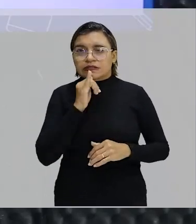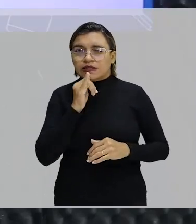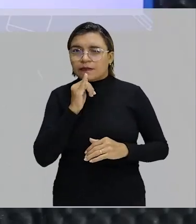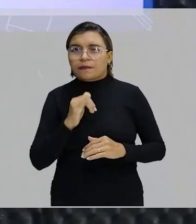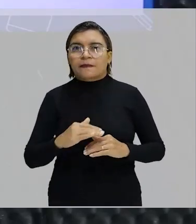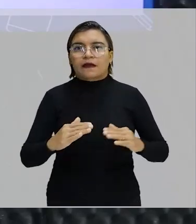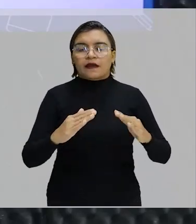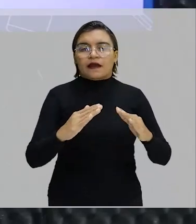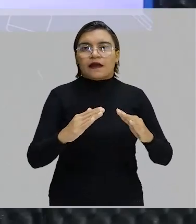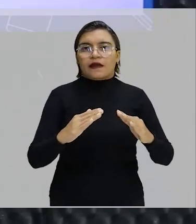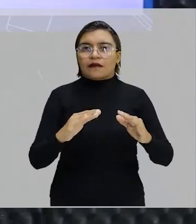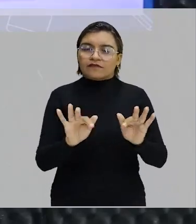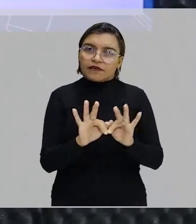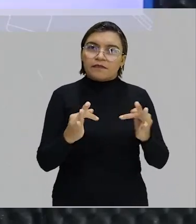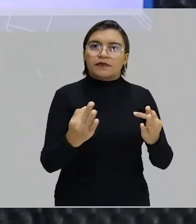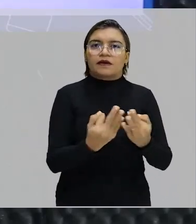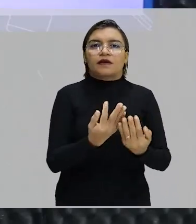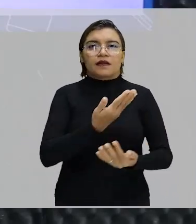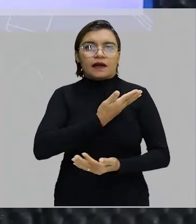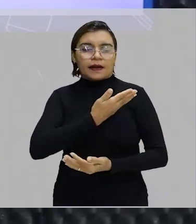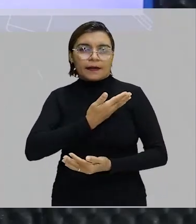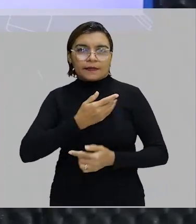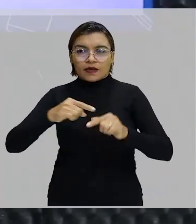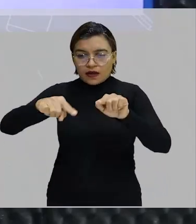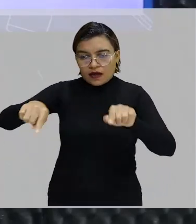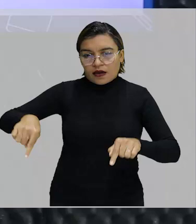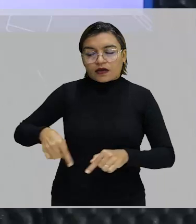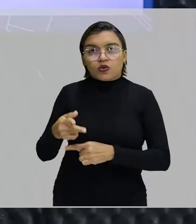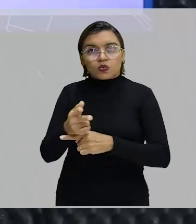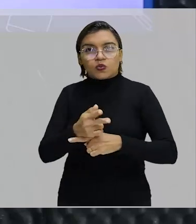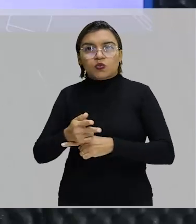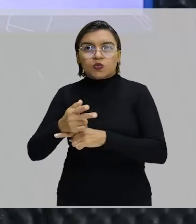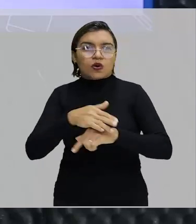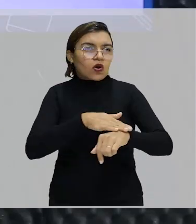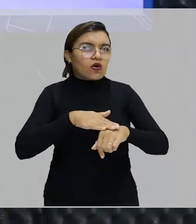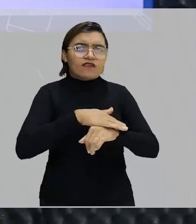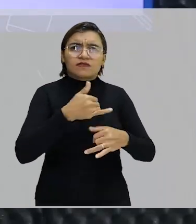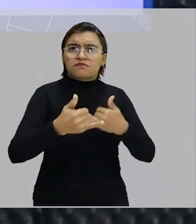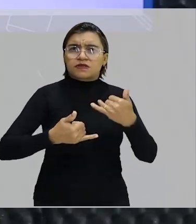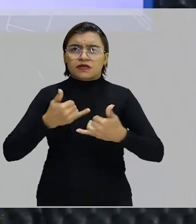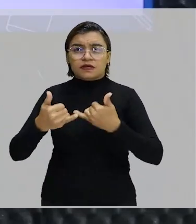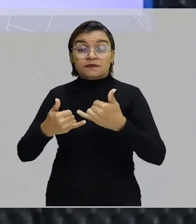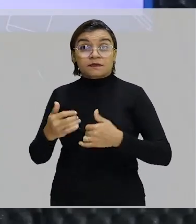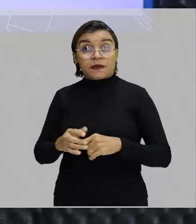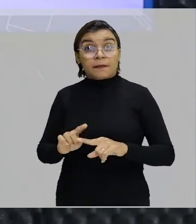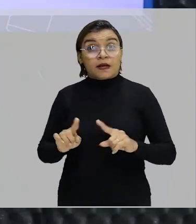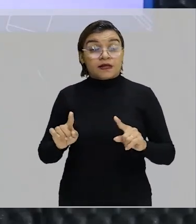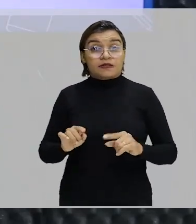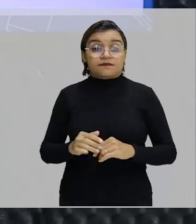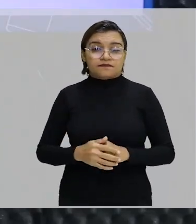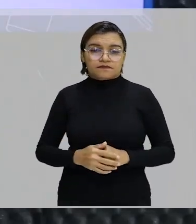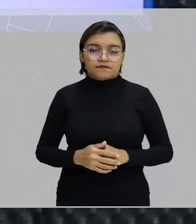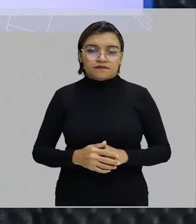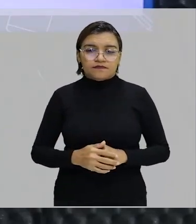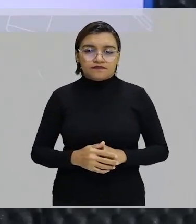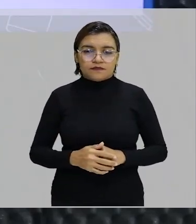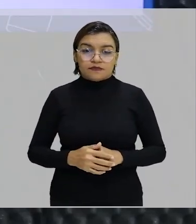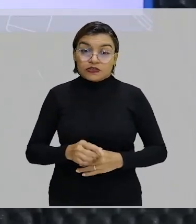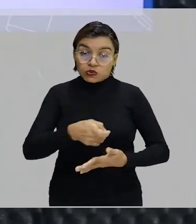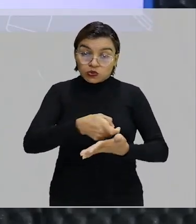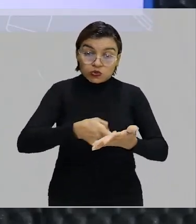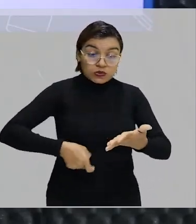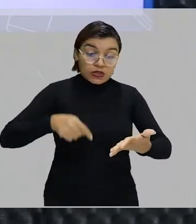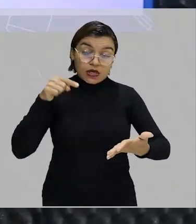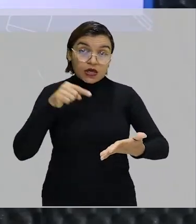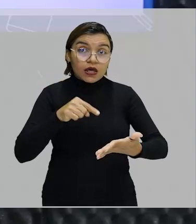familiares, vizinhos aí na escola, aqui no estúdio, conversa com um, conversa com o outro, brinca, normal. Agora, quando nós escrevemos um texto,